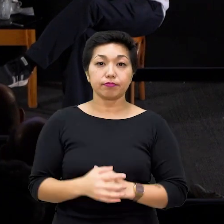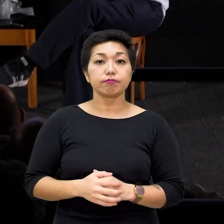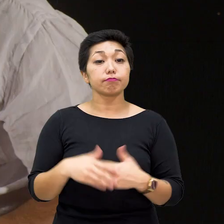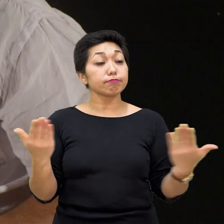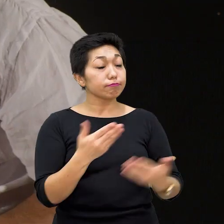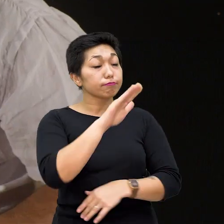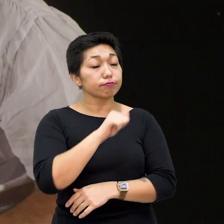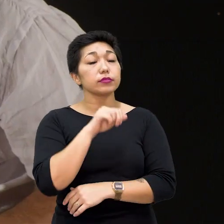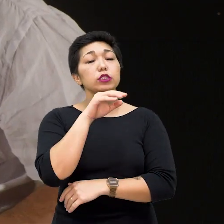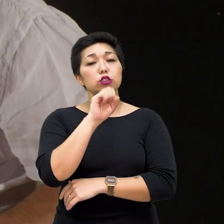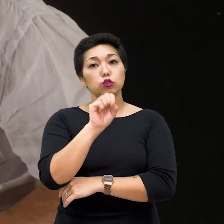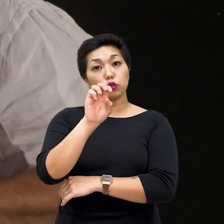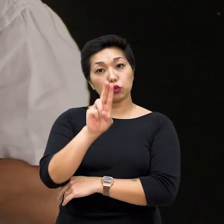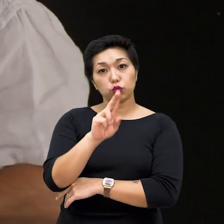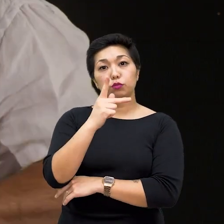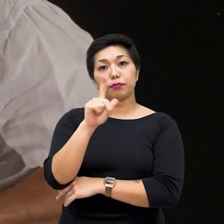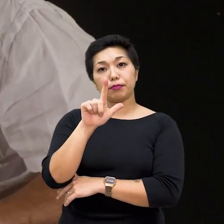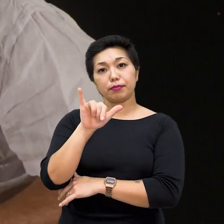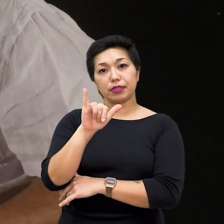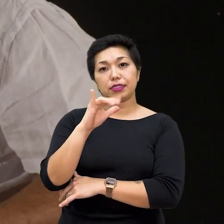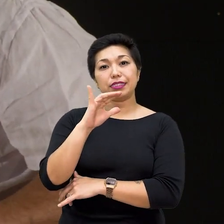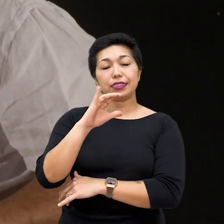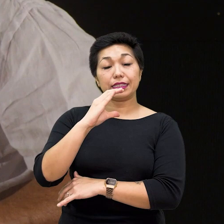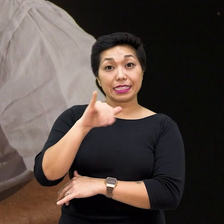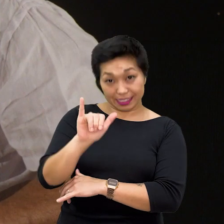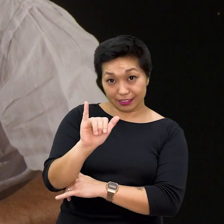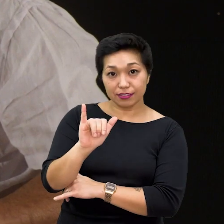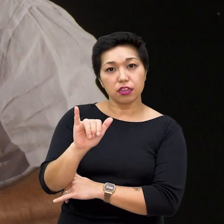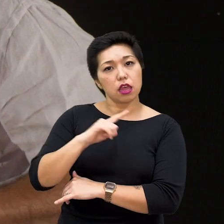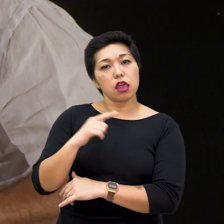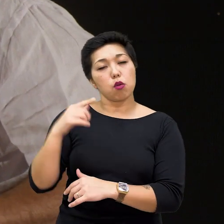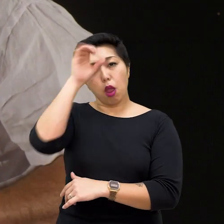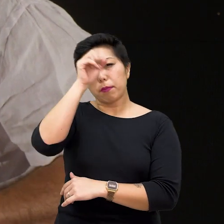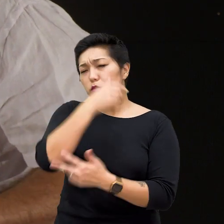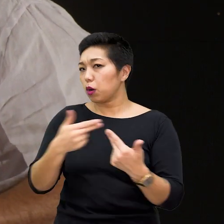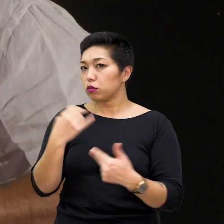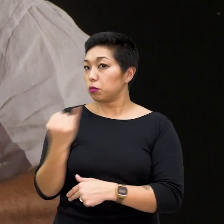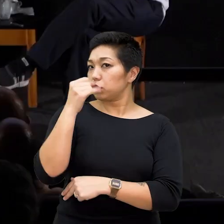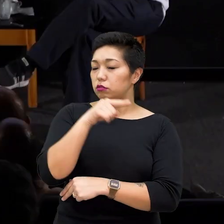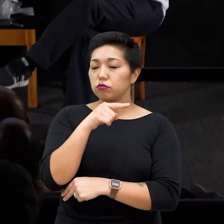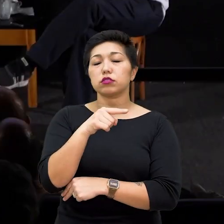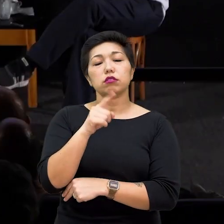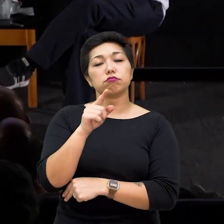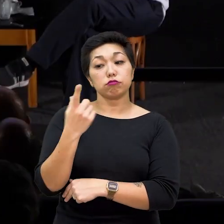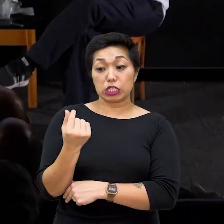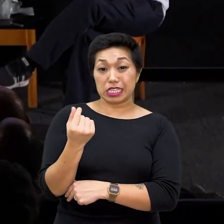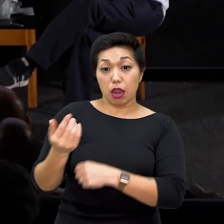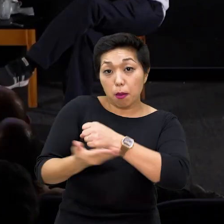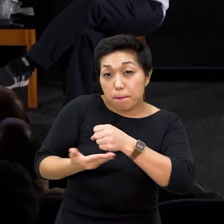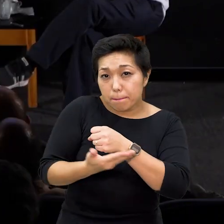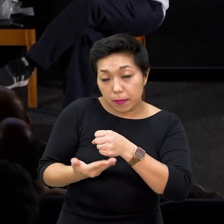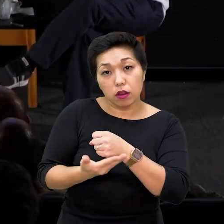tem um ponto importante, acho que eu aprendi com o senhor, né, que a renda básica, acima de tudo, é um